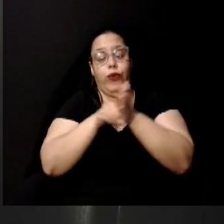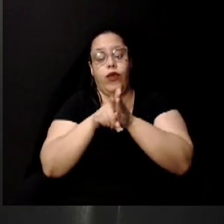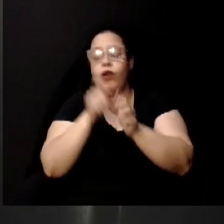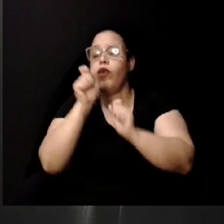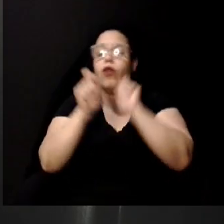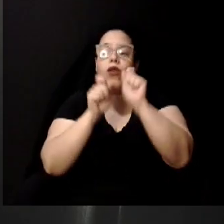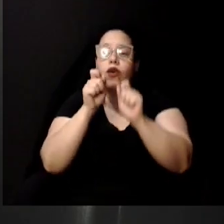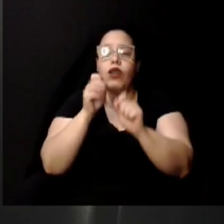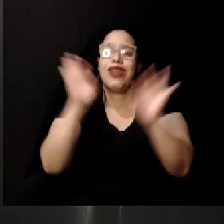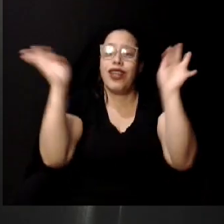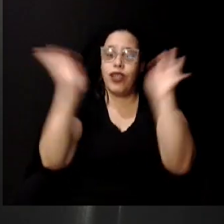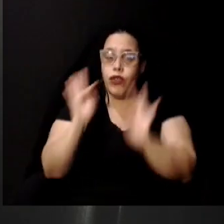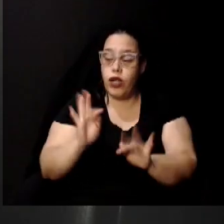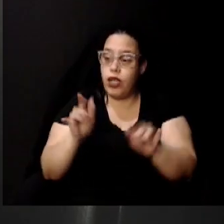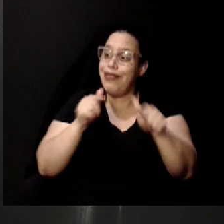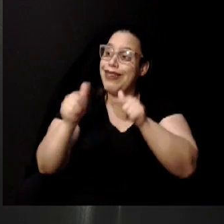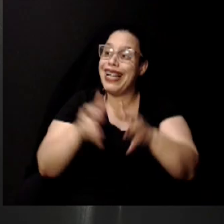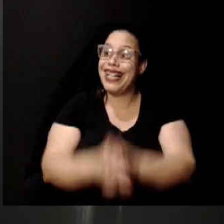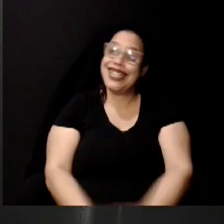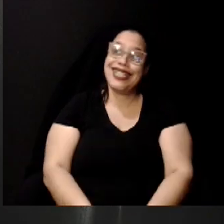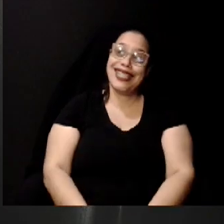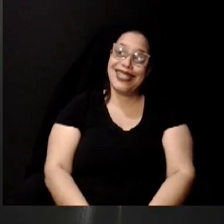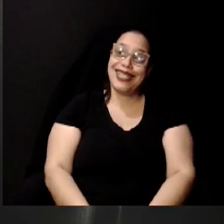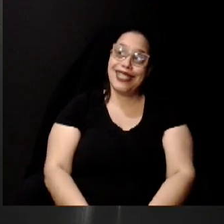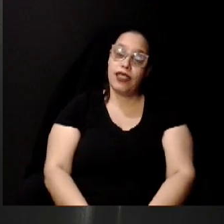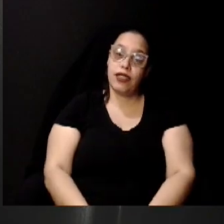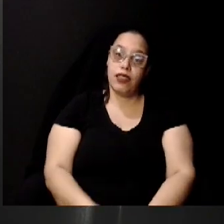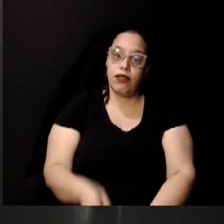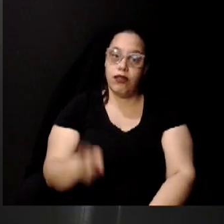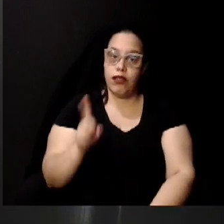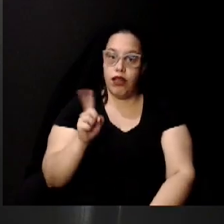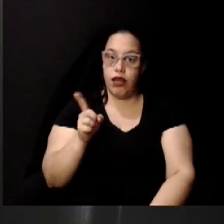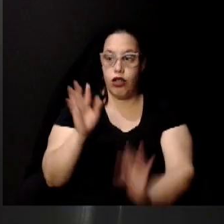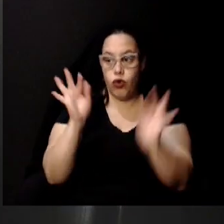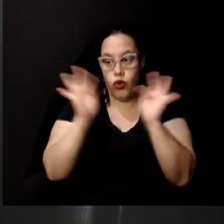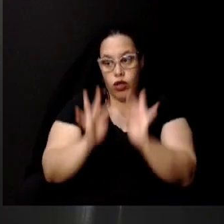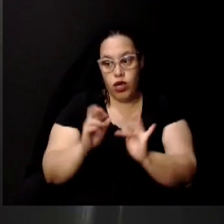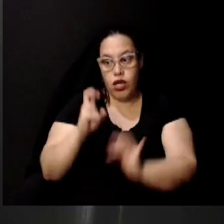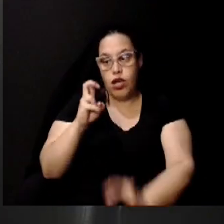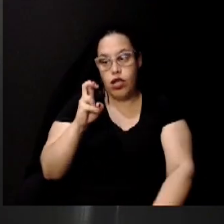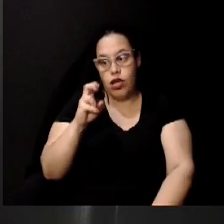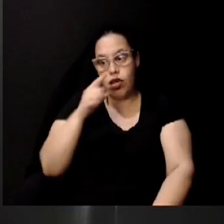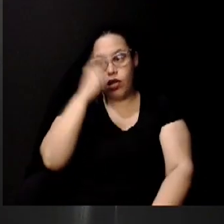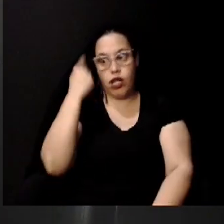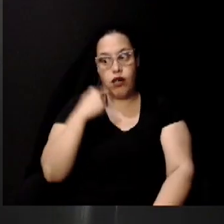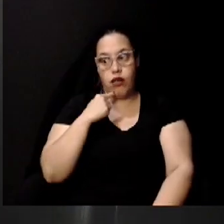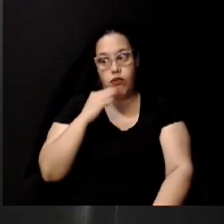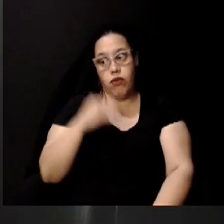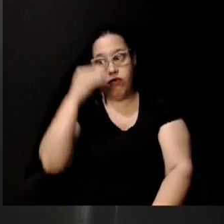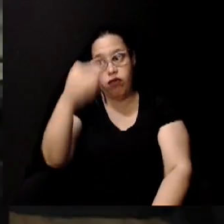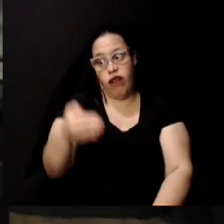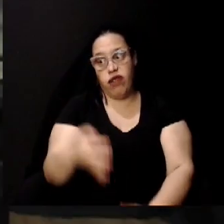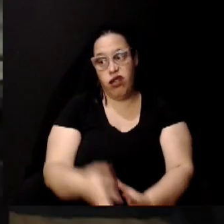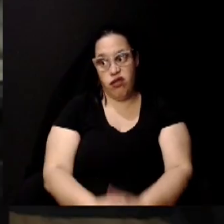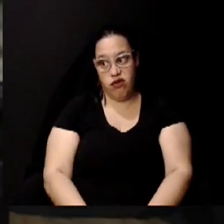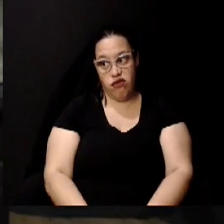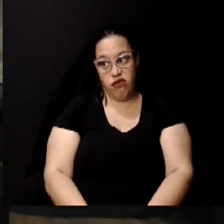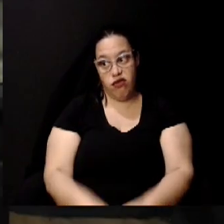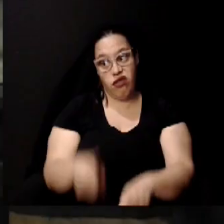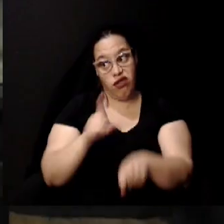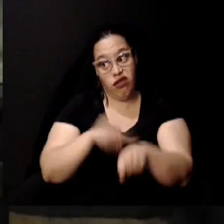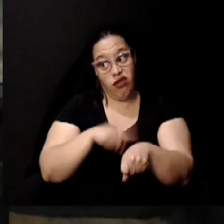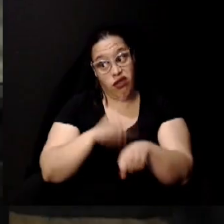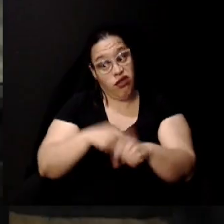no seu trabalho? Eu tenho um amigo que fala, não, a gente é feliz das 5h30 para diante. A felicidade tem hora de... ponto pra